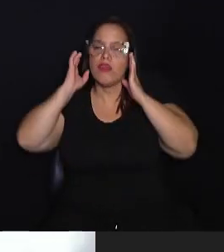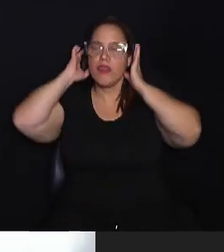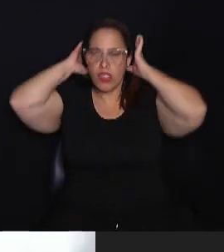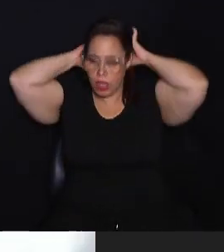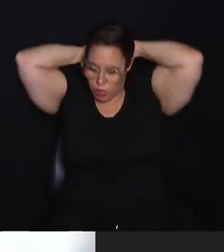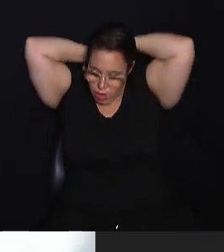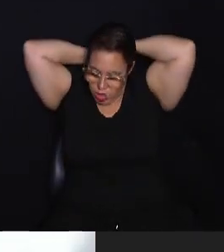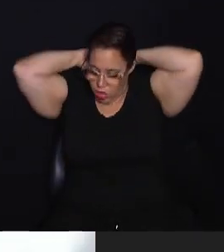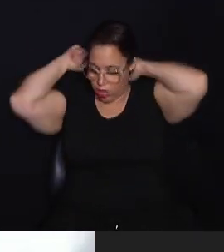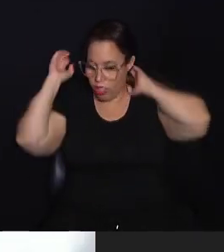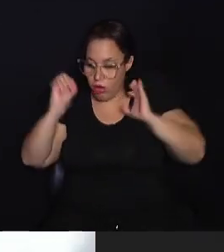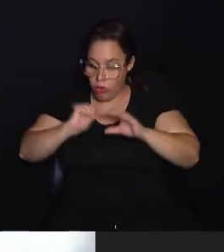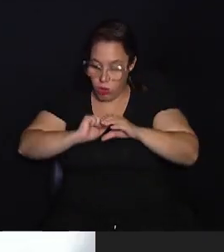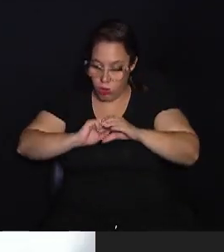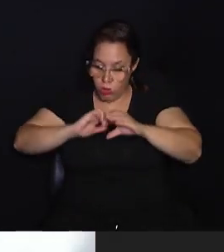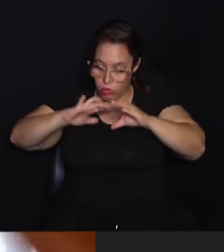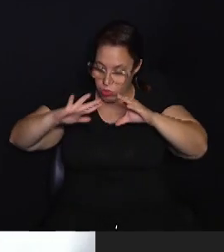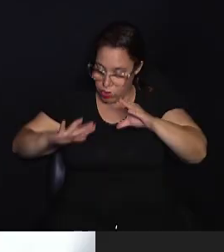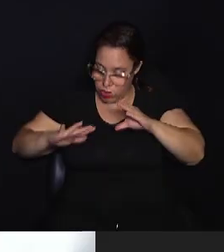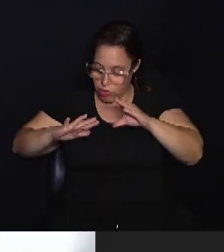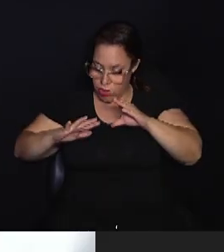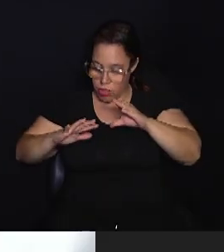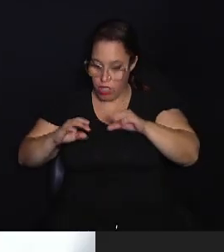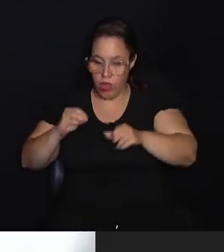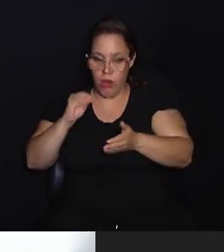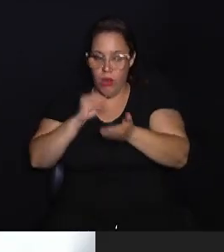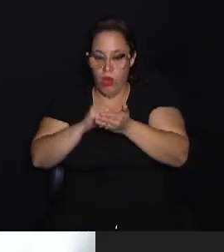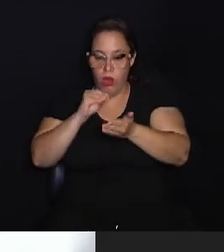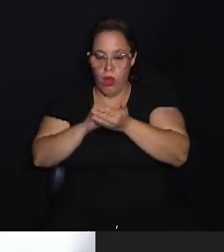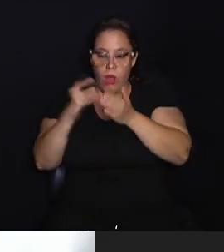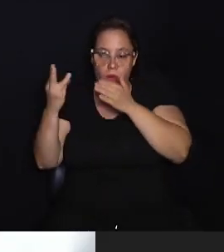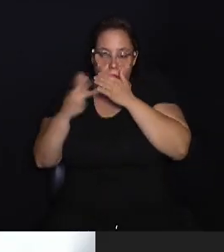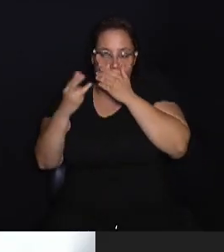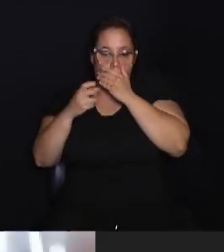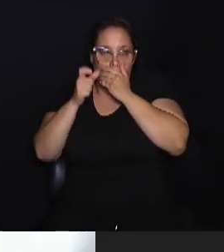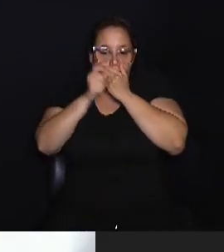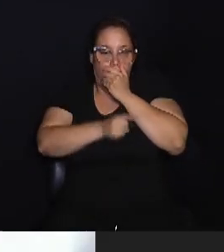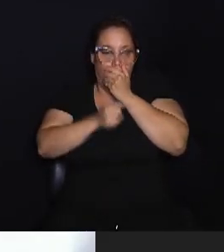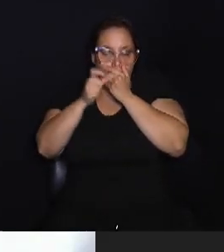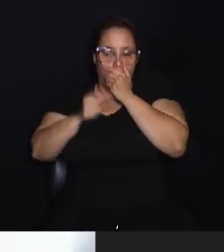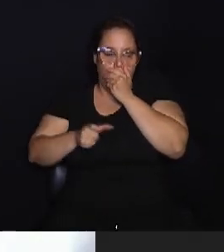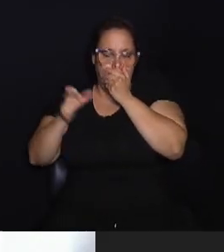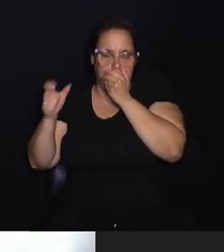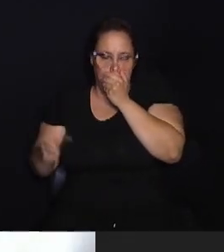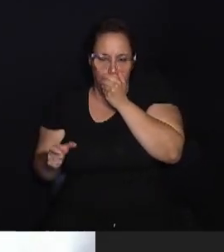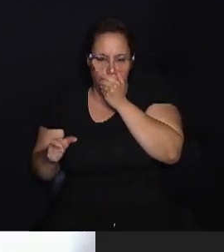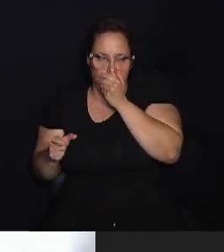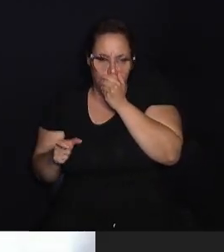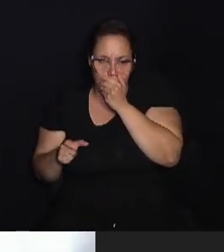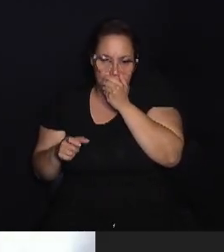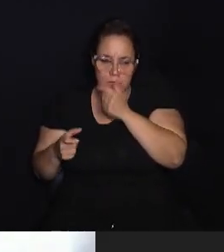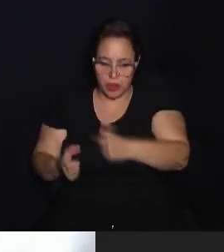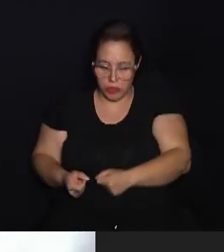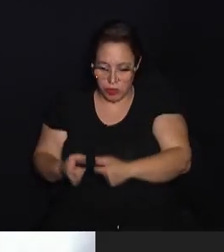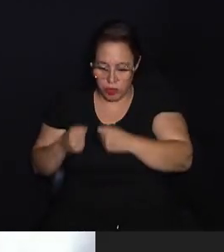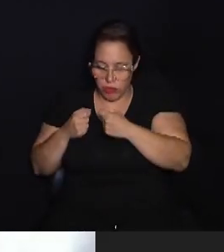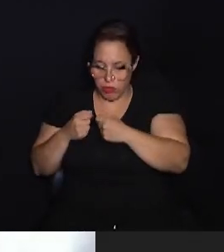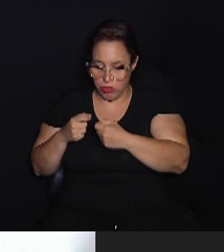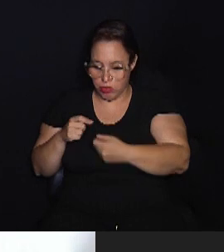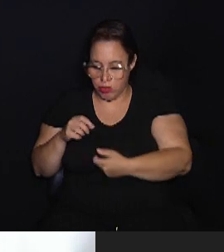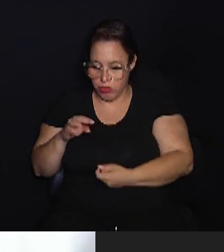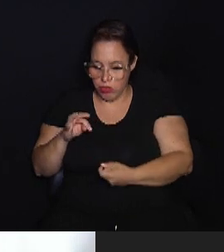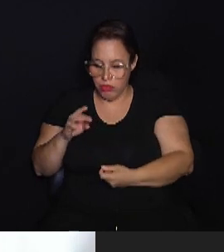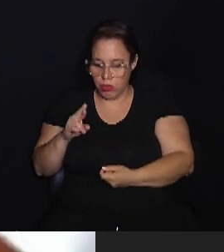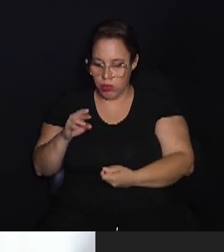essa característica da ausência desses três marcadores, portanto, o tumor triplo